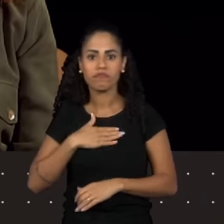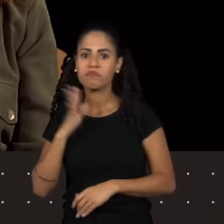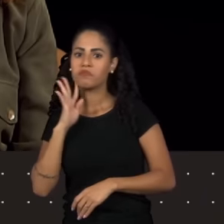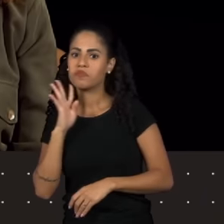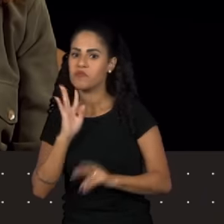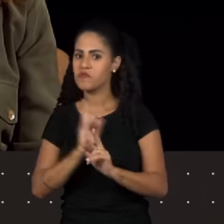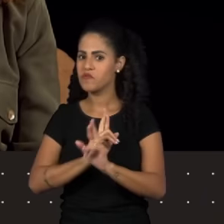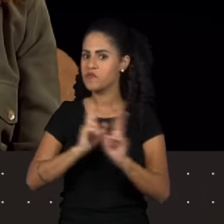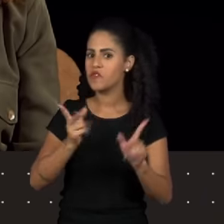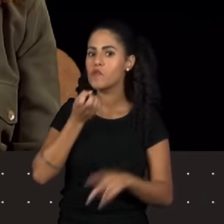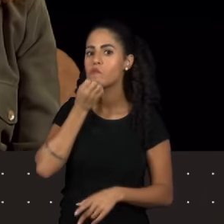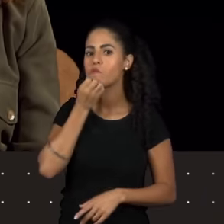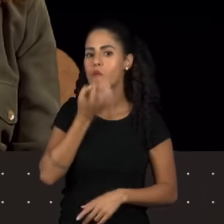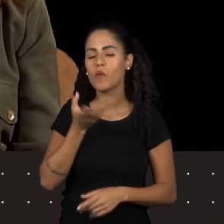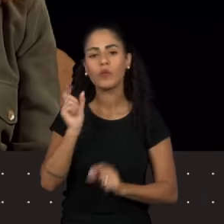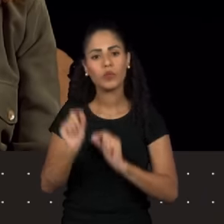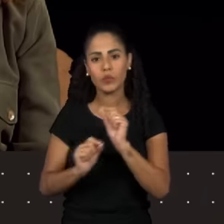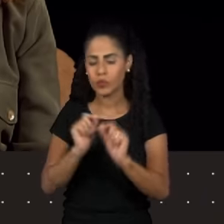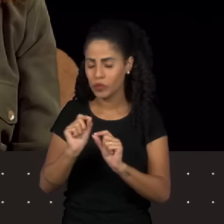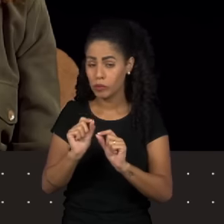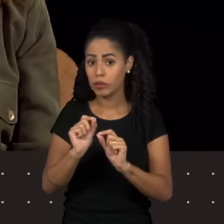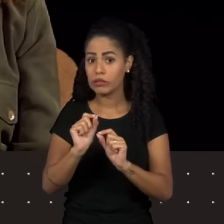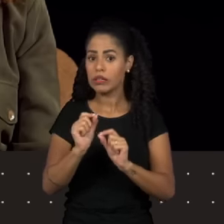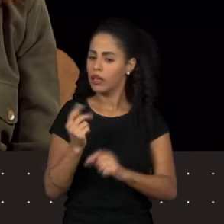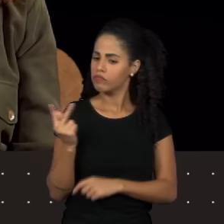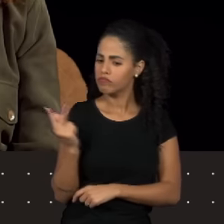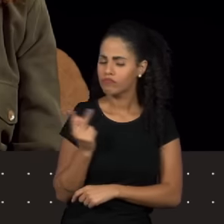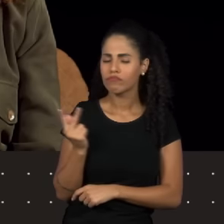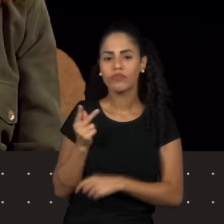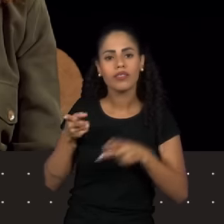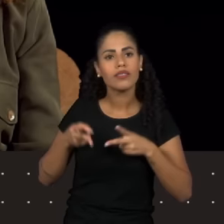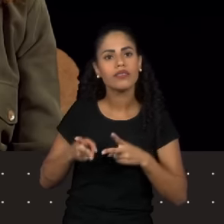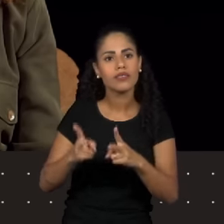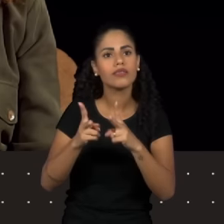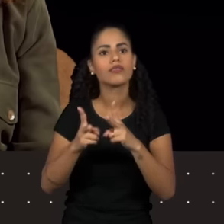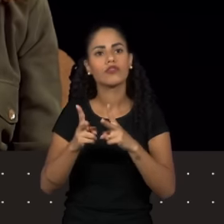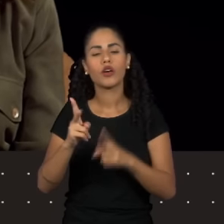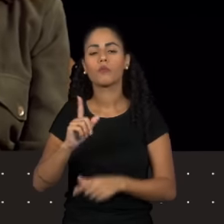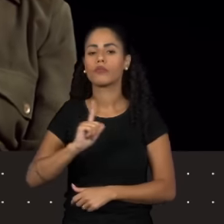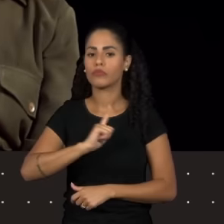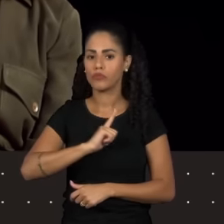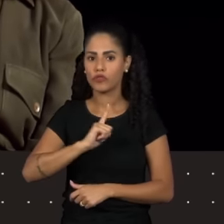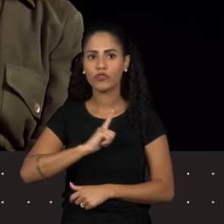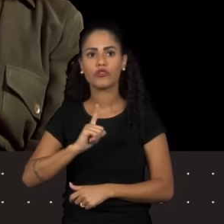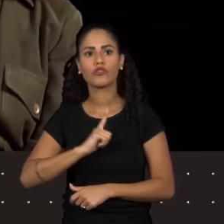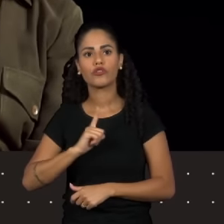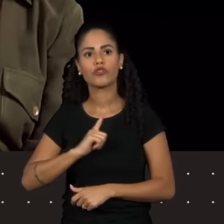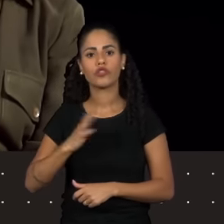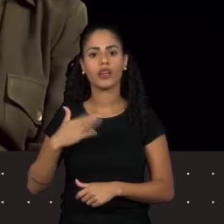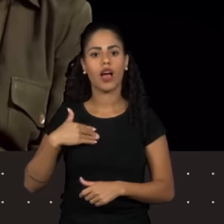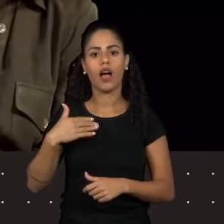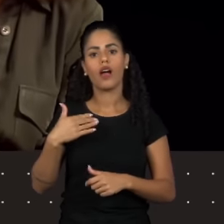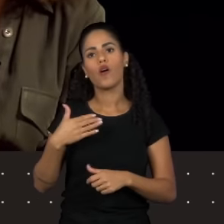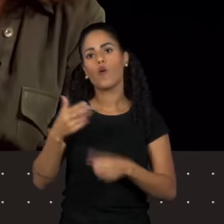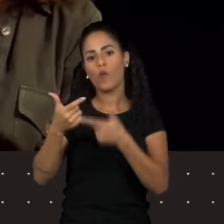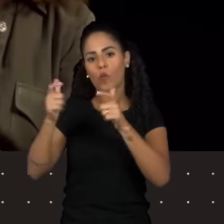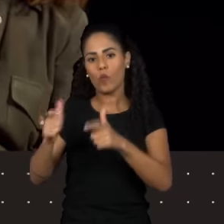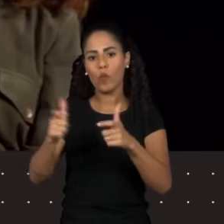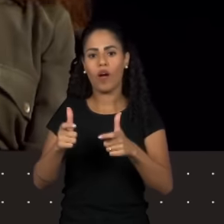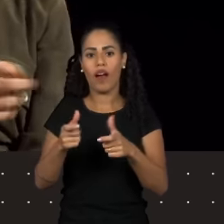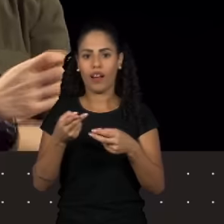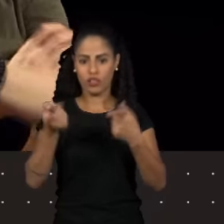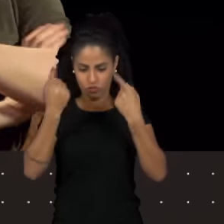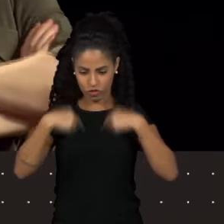legal, assim, boba, mas legal, é que a gente tinha uma cena que a gente tinha que ficar completamente nus, um de frente pro